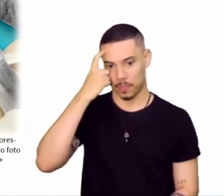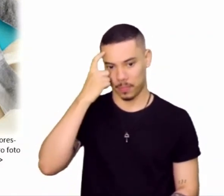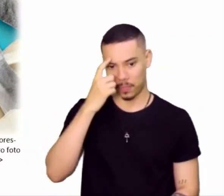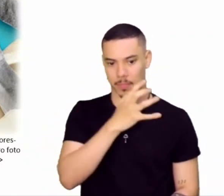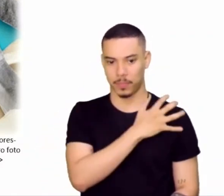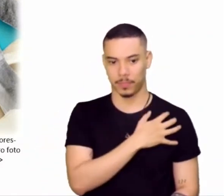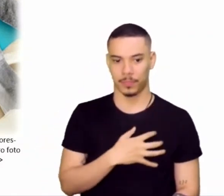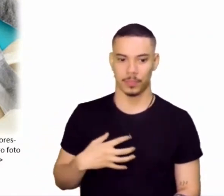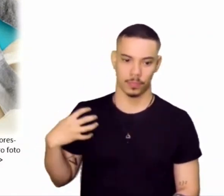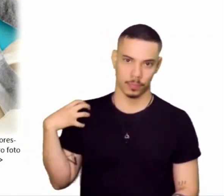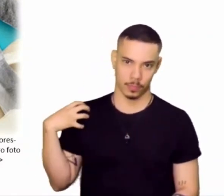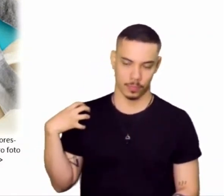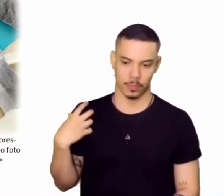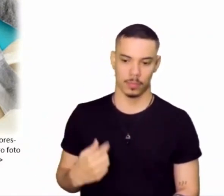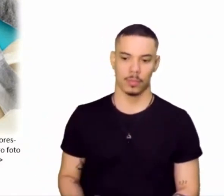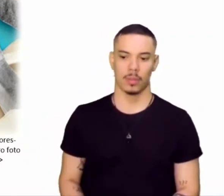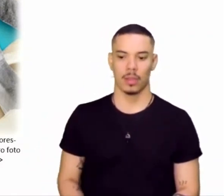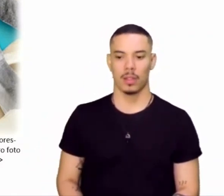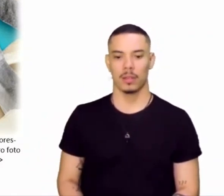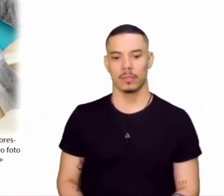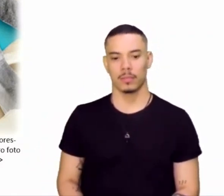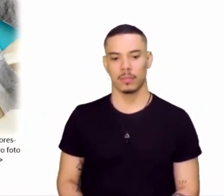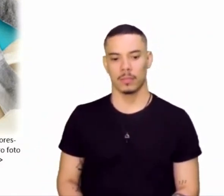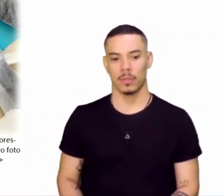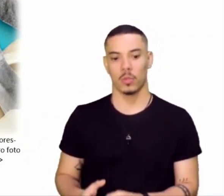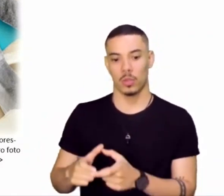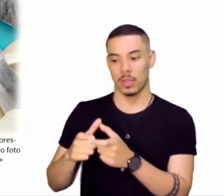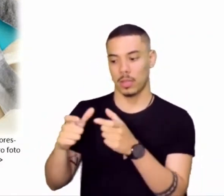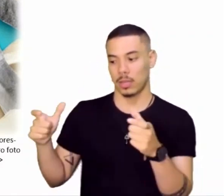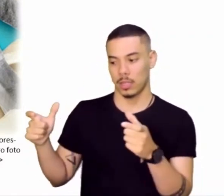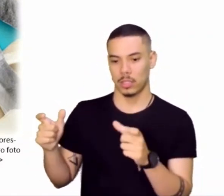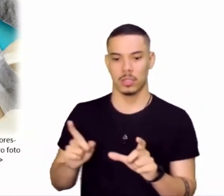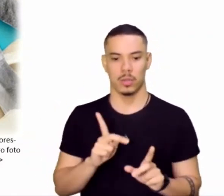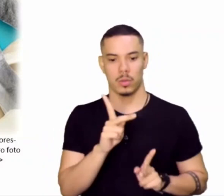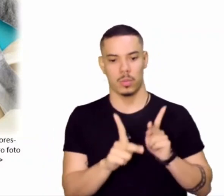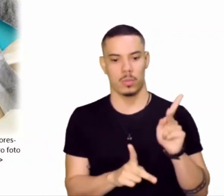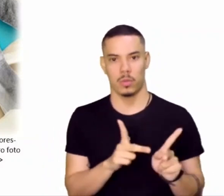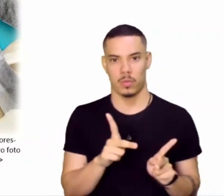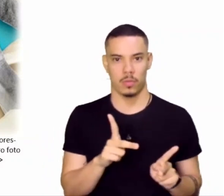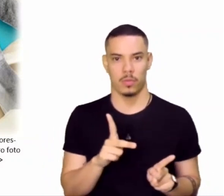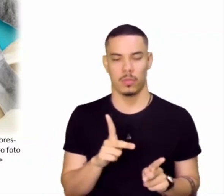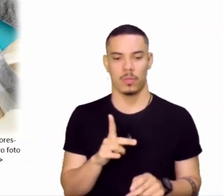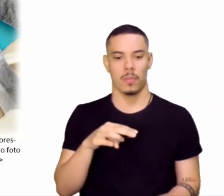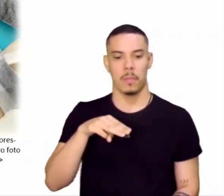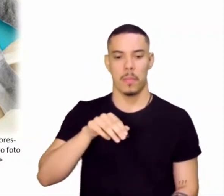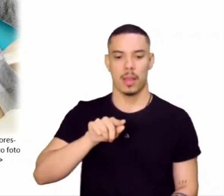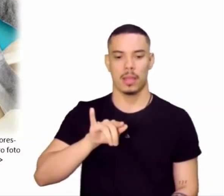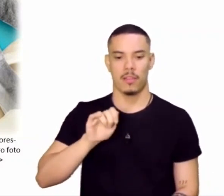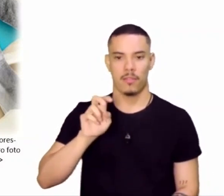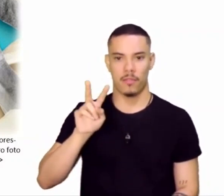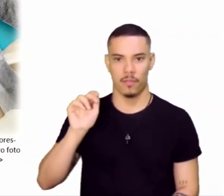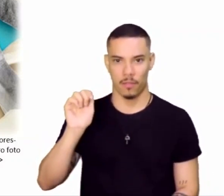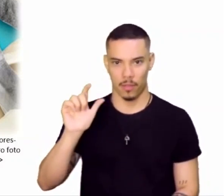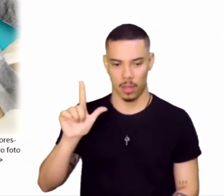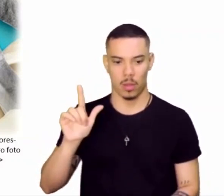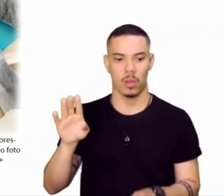Aristóteles. Os grandes e o povo, né? Tá aí o Maquiavel. Seja os de classes antagônicas,